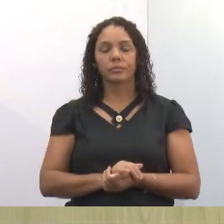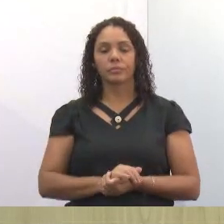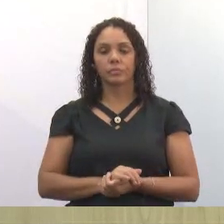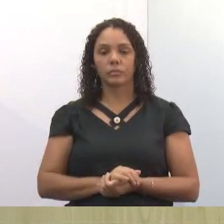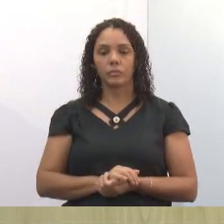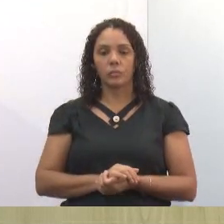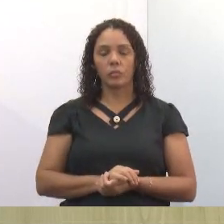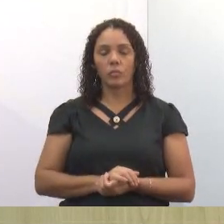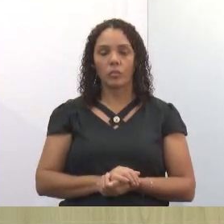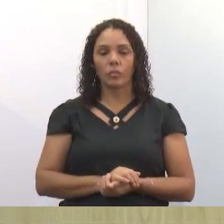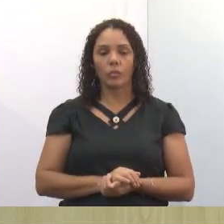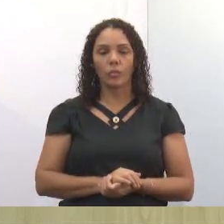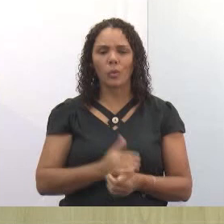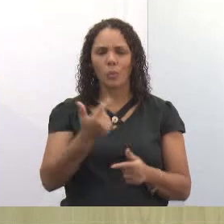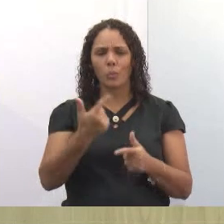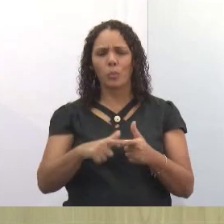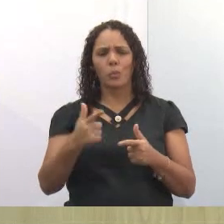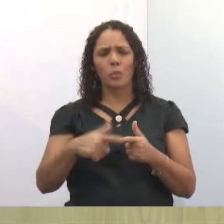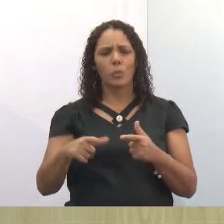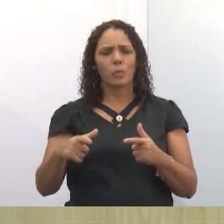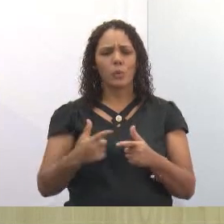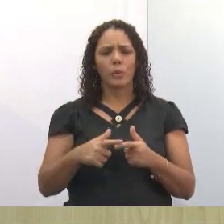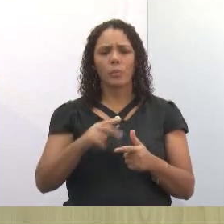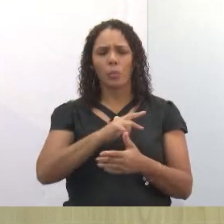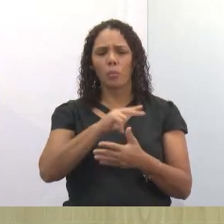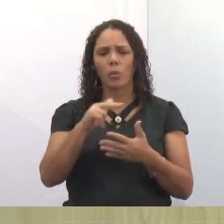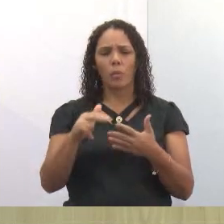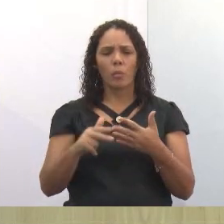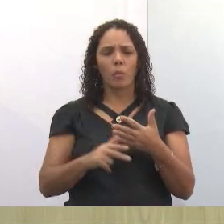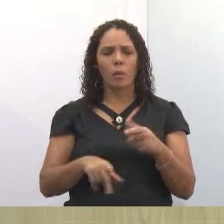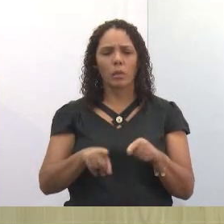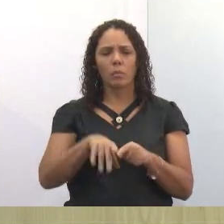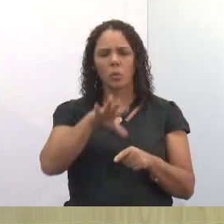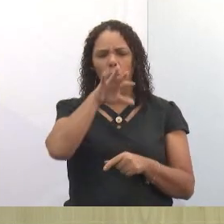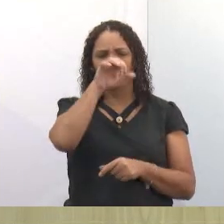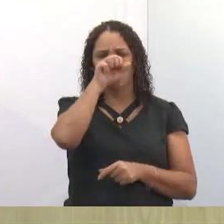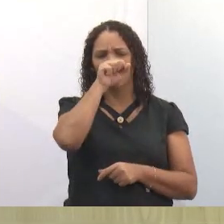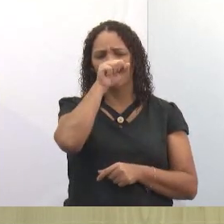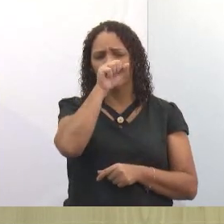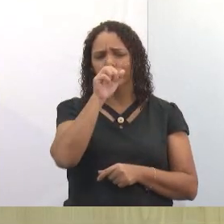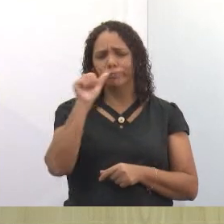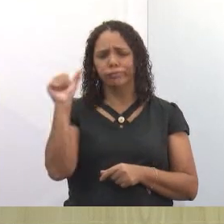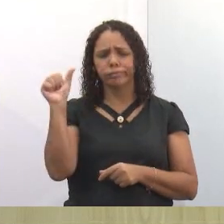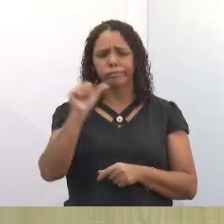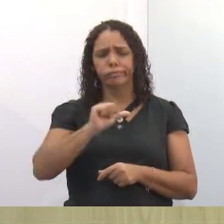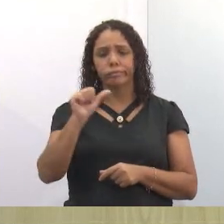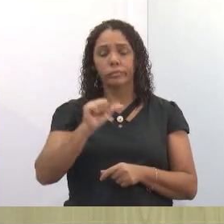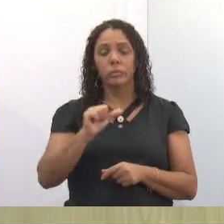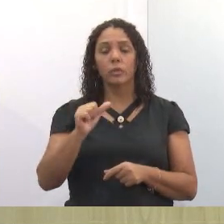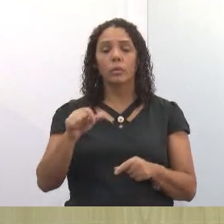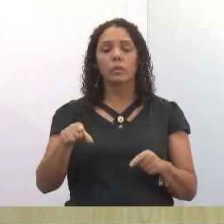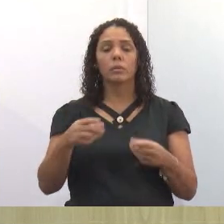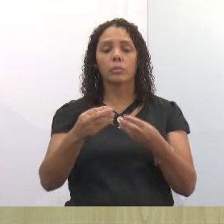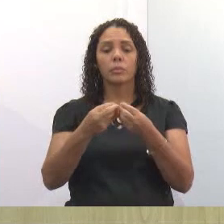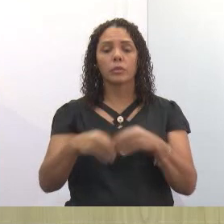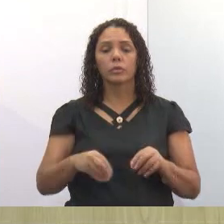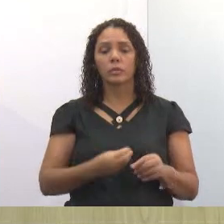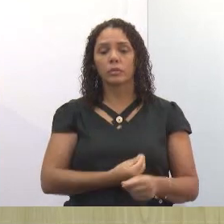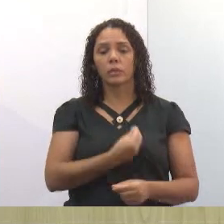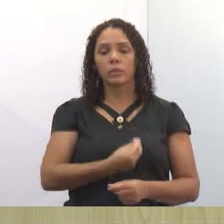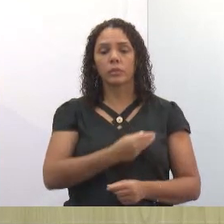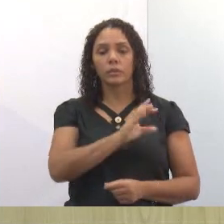entre os quais constante e forte mau cheiro, prejudicando ainda mais a qualidade de vida